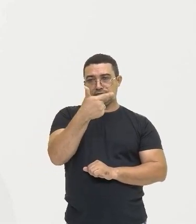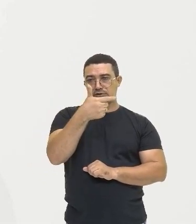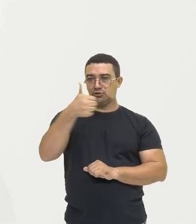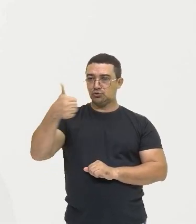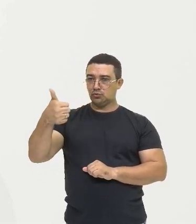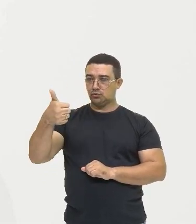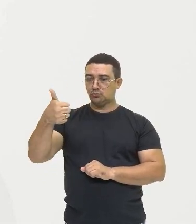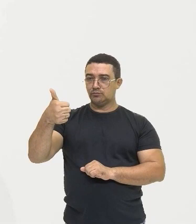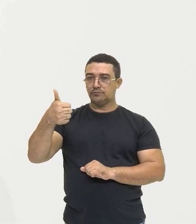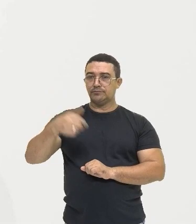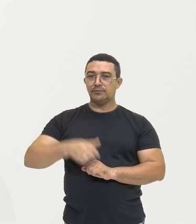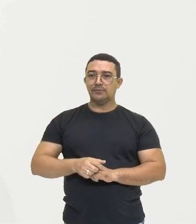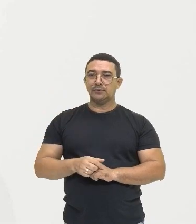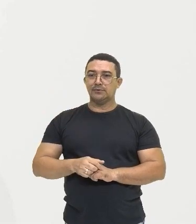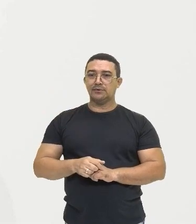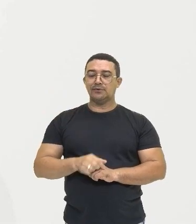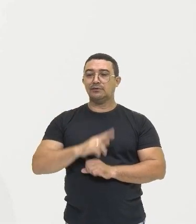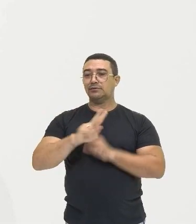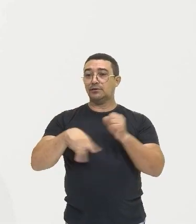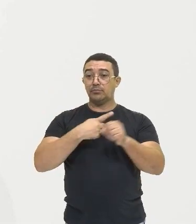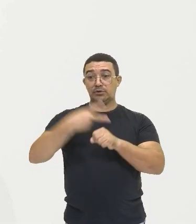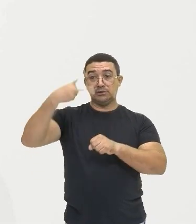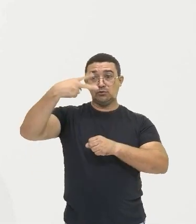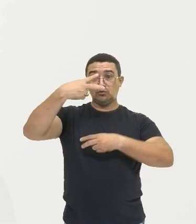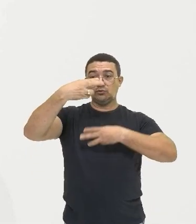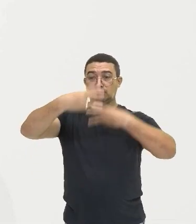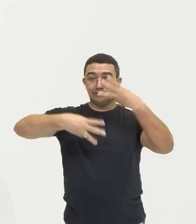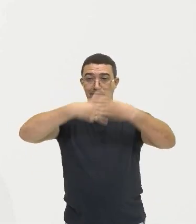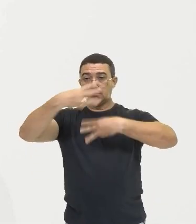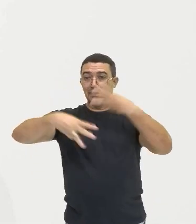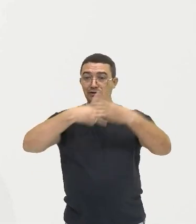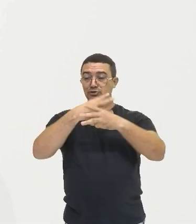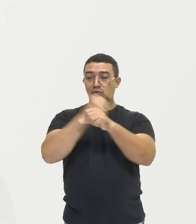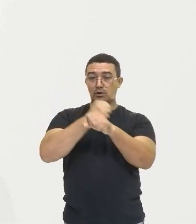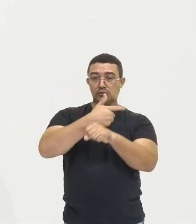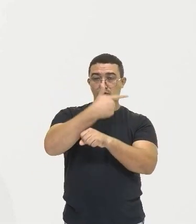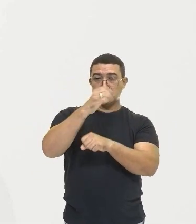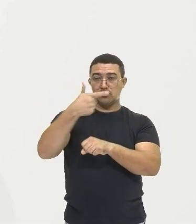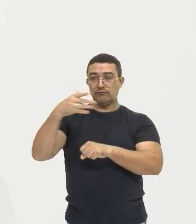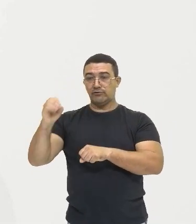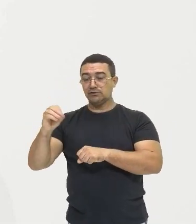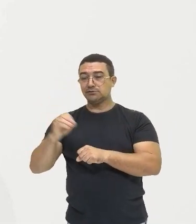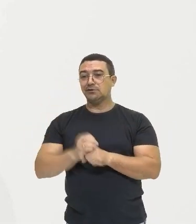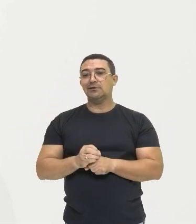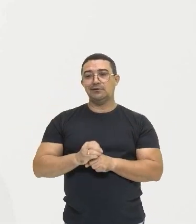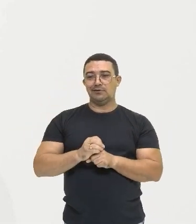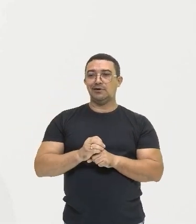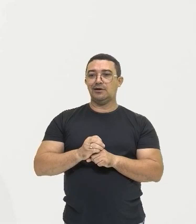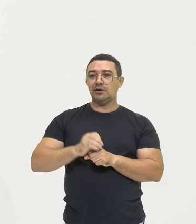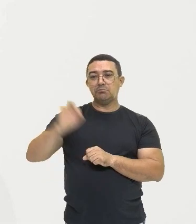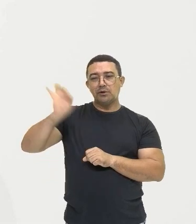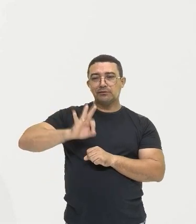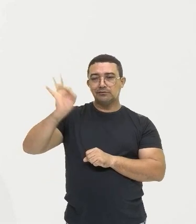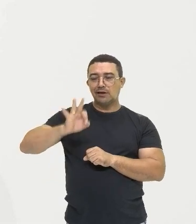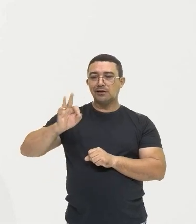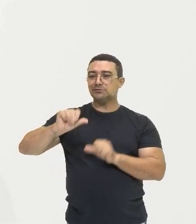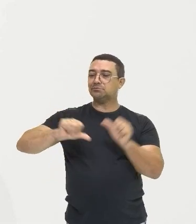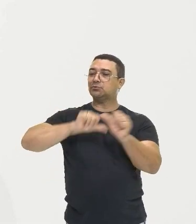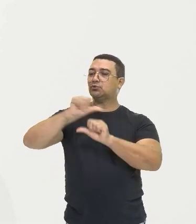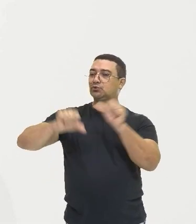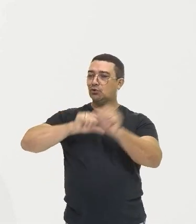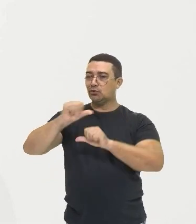0,621, certo? E no segundo trimestre de 2020, o índice de Gini de Belém passou para